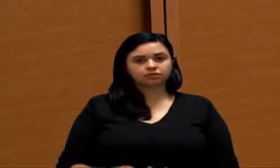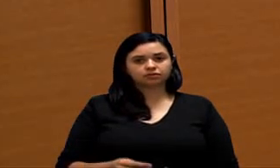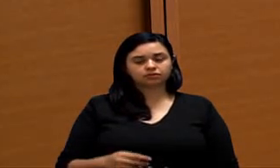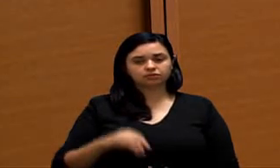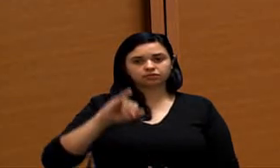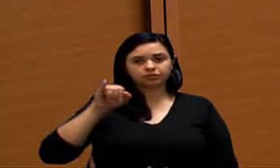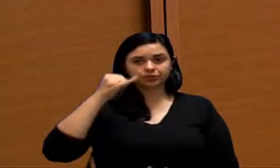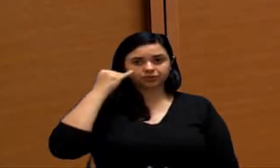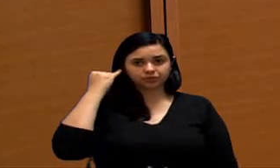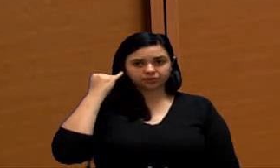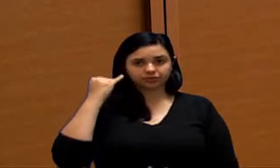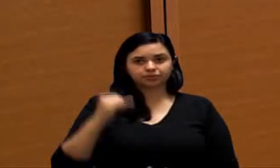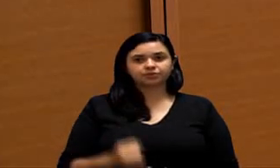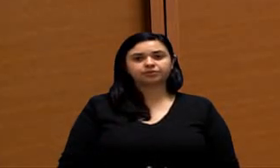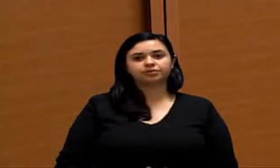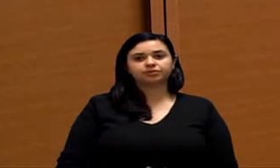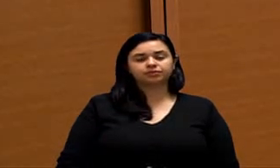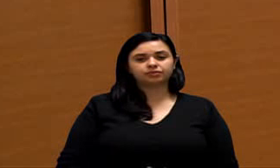João Donizete.